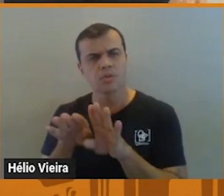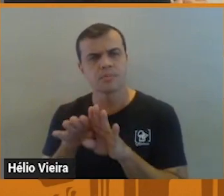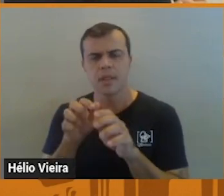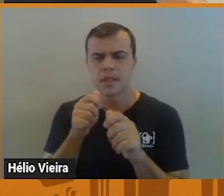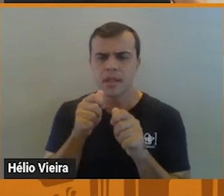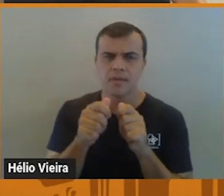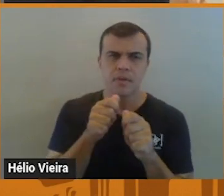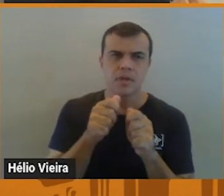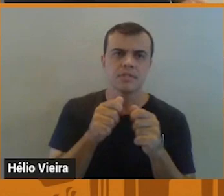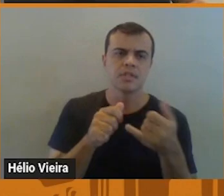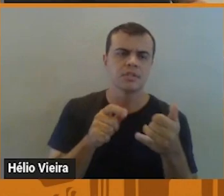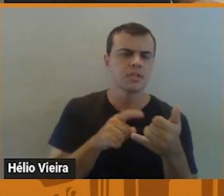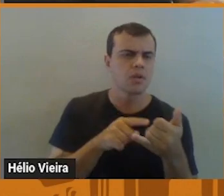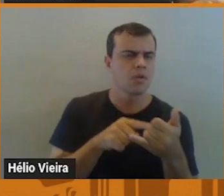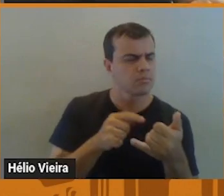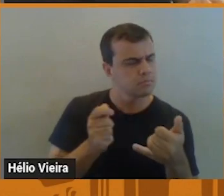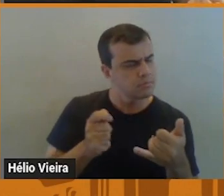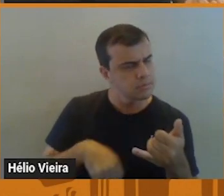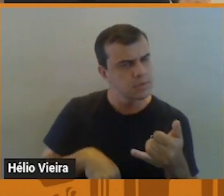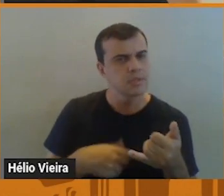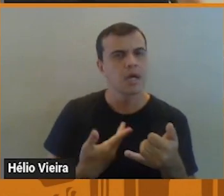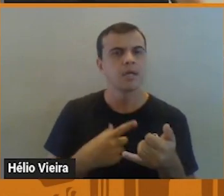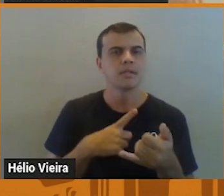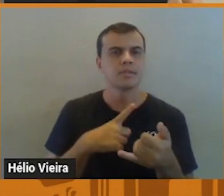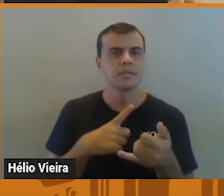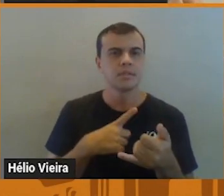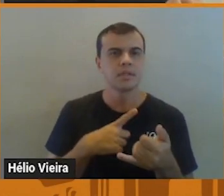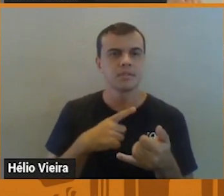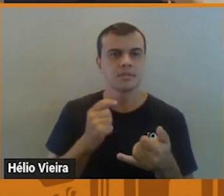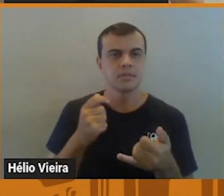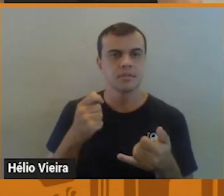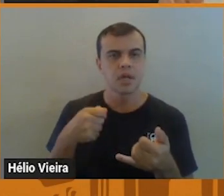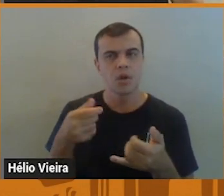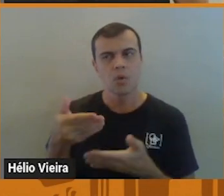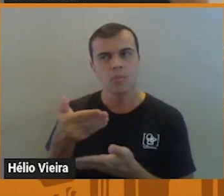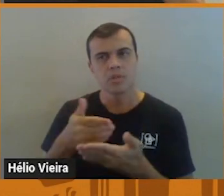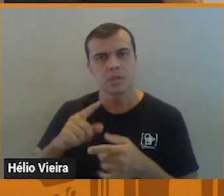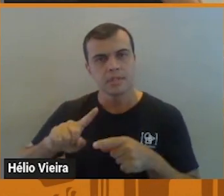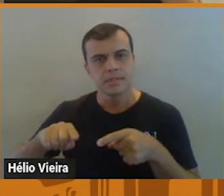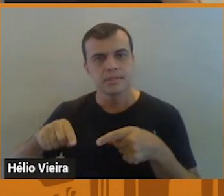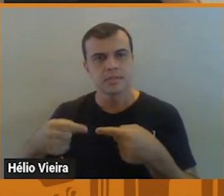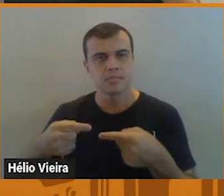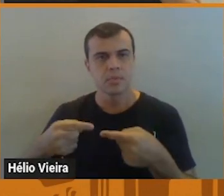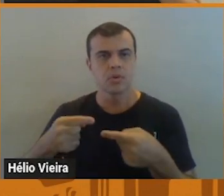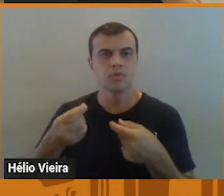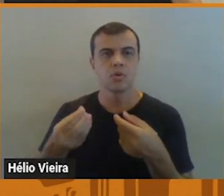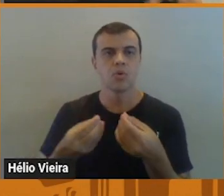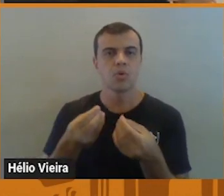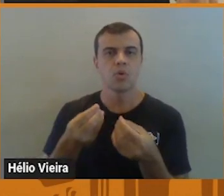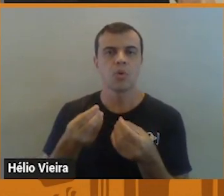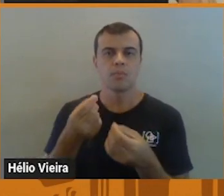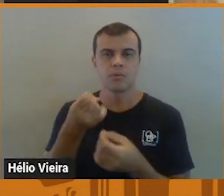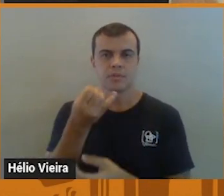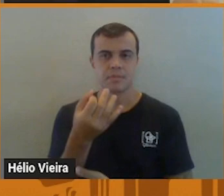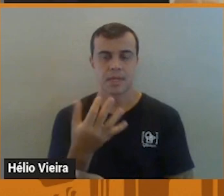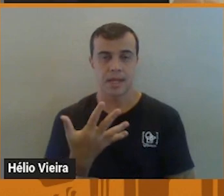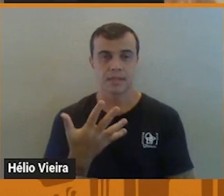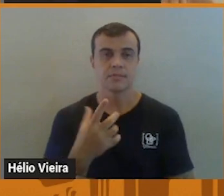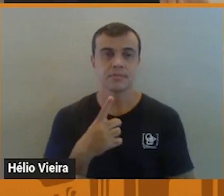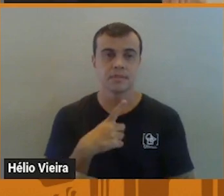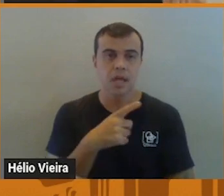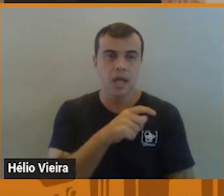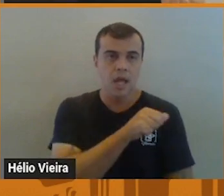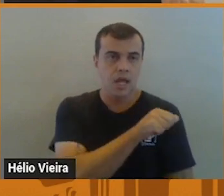num celular, poder fazer uma entrevista num celular, para poder compartilhar depois o que foi levantado, né? Aí os